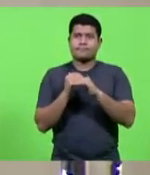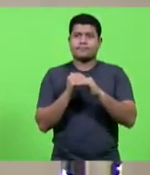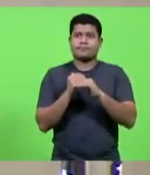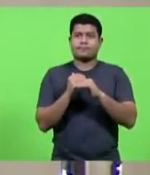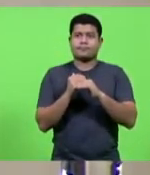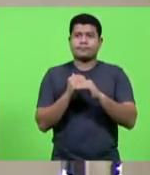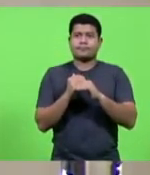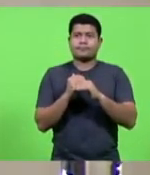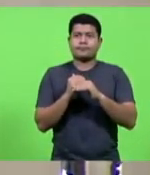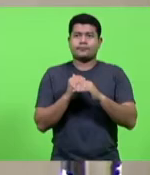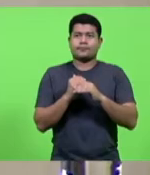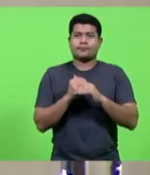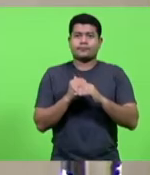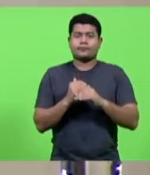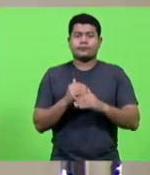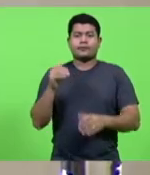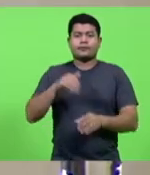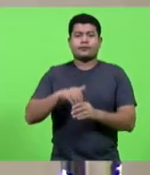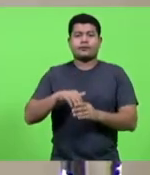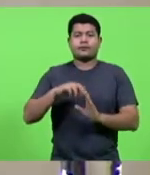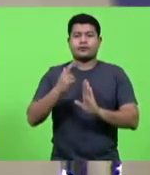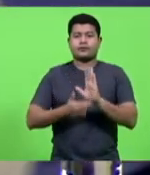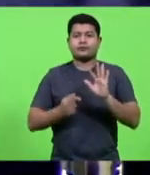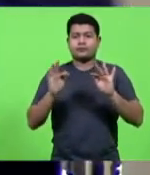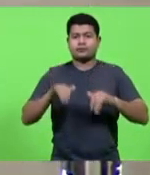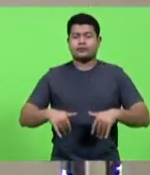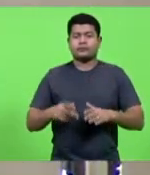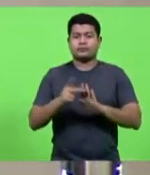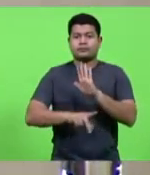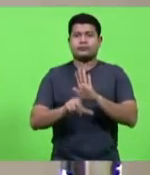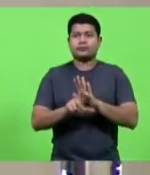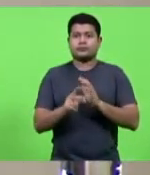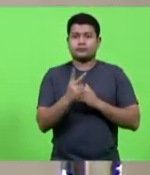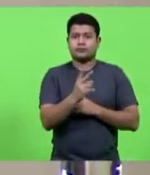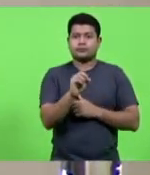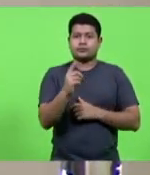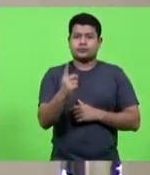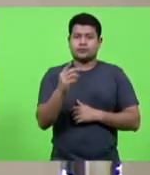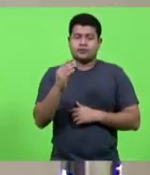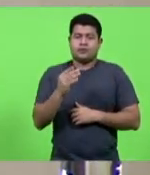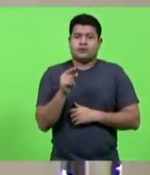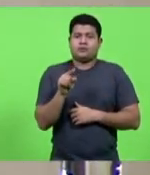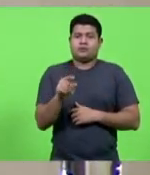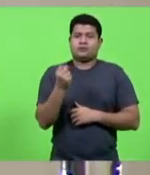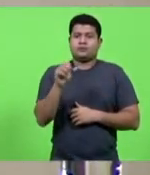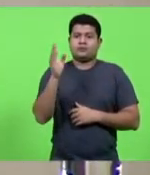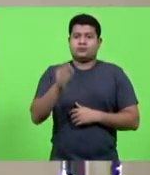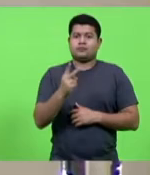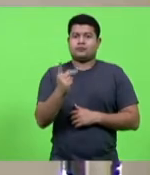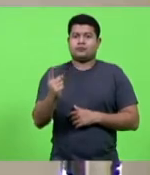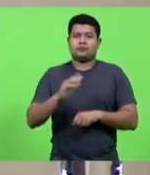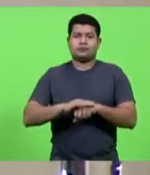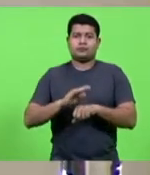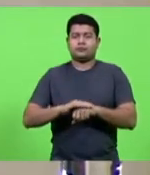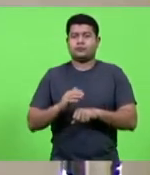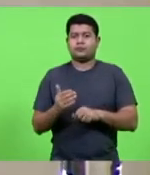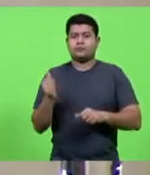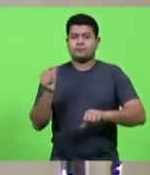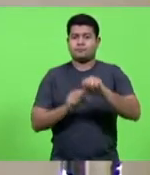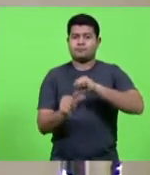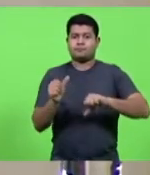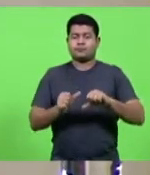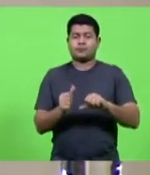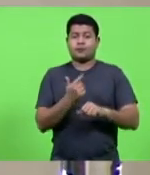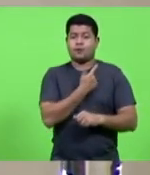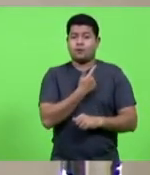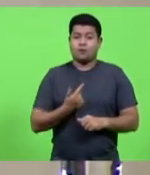unanimidade. Votação da redação final do projeto de lei 201.8/2021, autor governo do estado, altera o programa físico-financeiro do plano plurianual